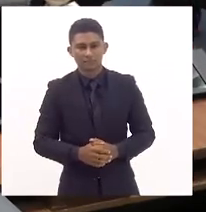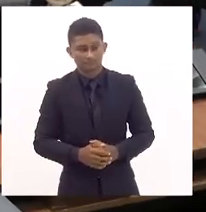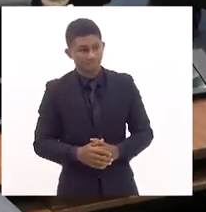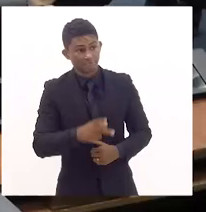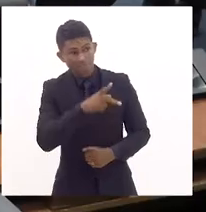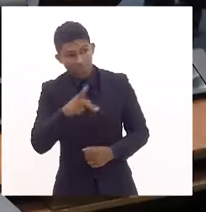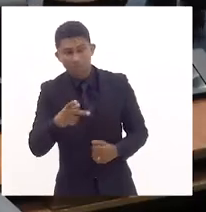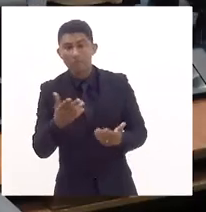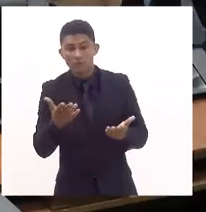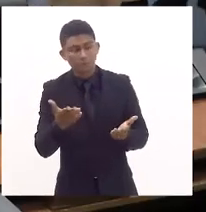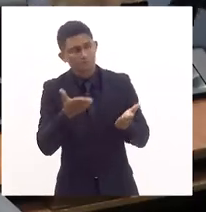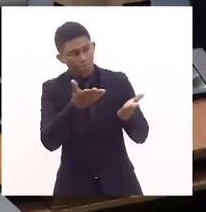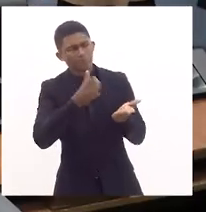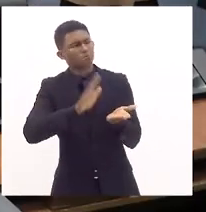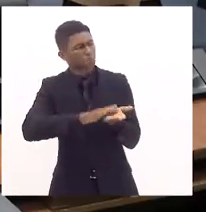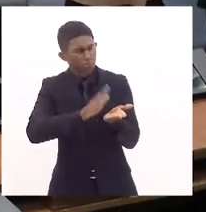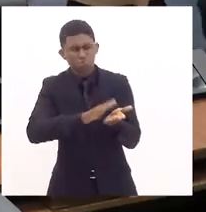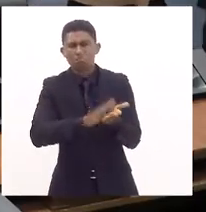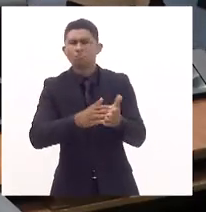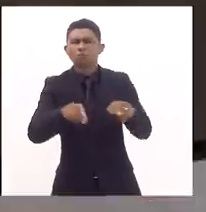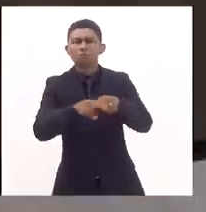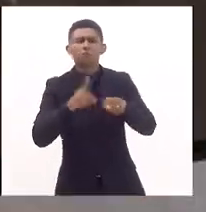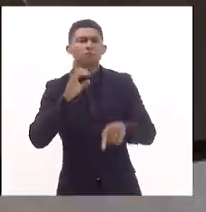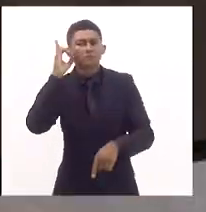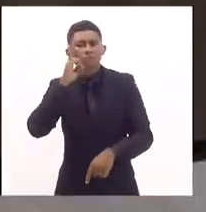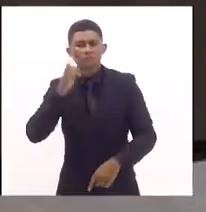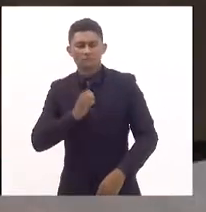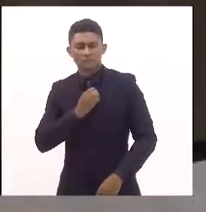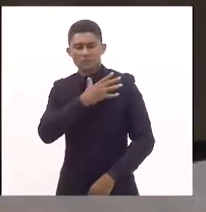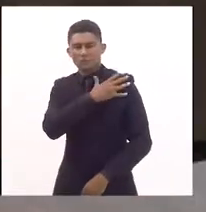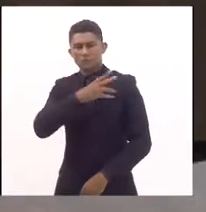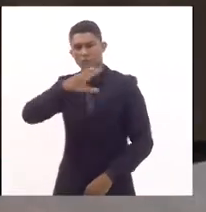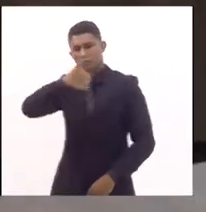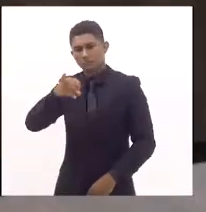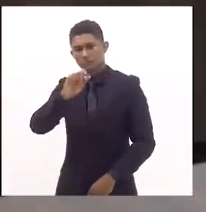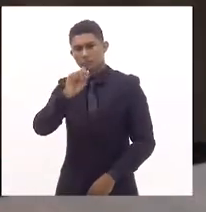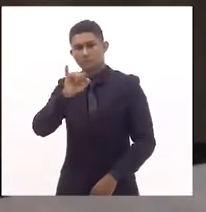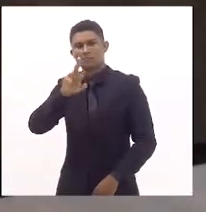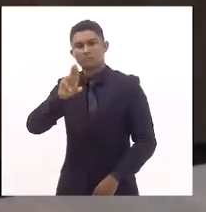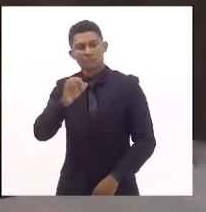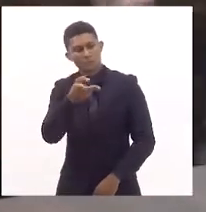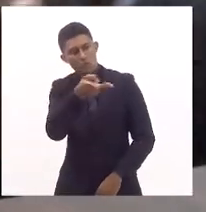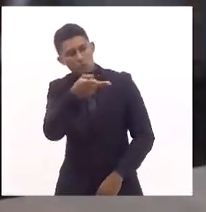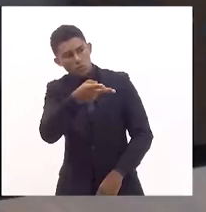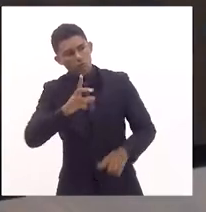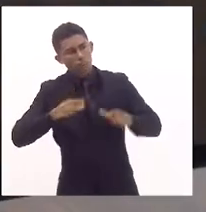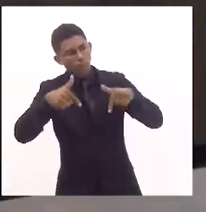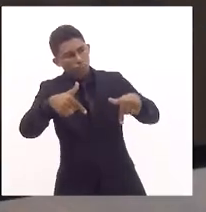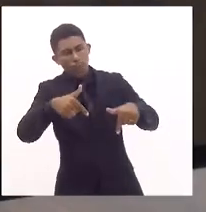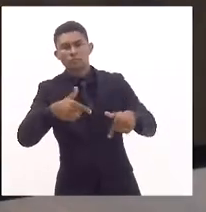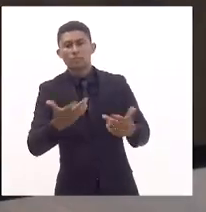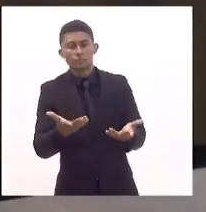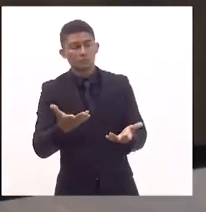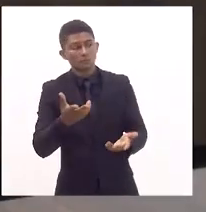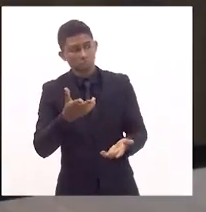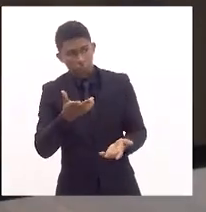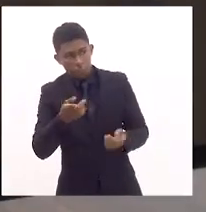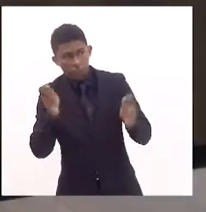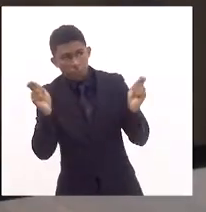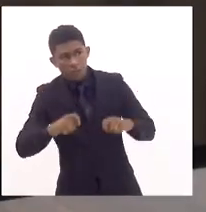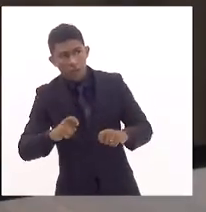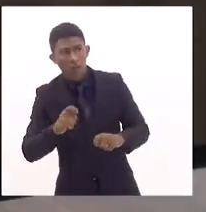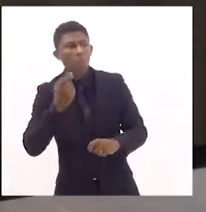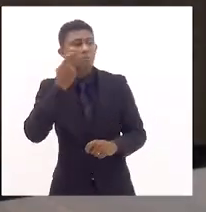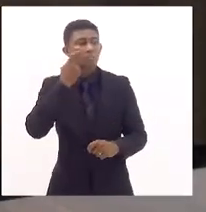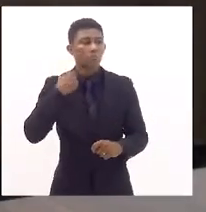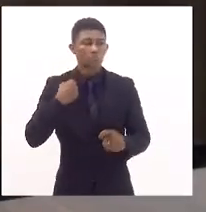Presidente, parabenizar a Vossa Excelência, deputado Coronel Jairo, pela iniciativa. Já dizer que, se for possível,